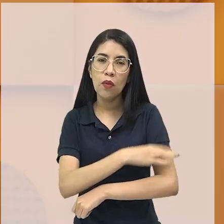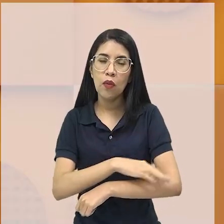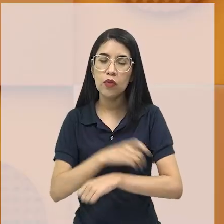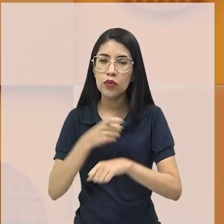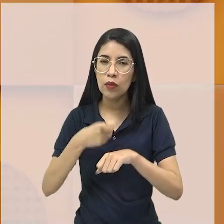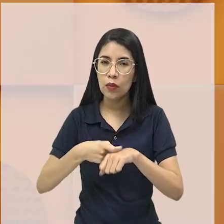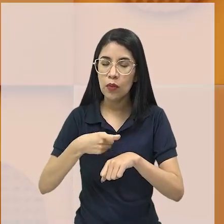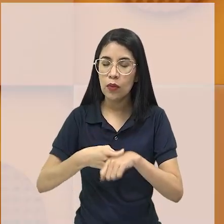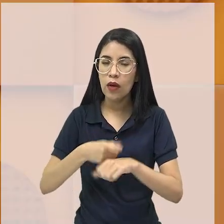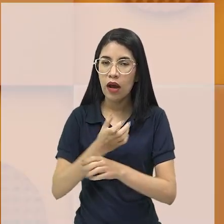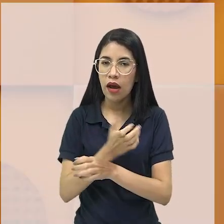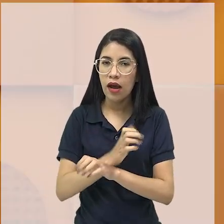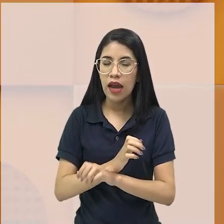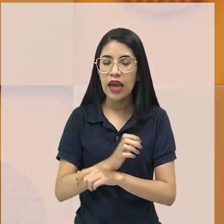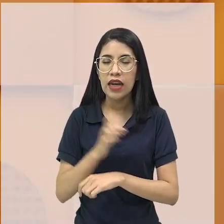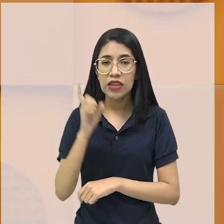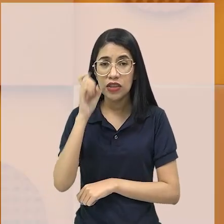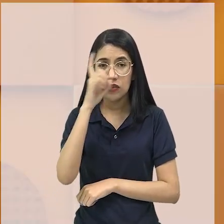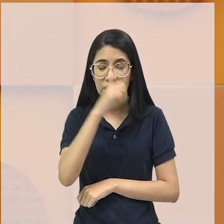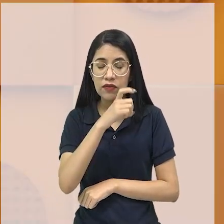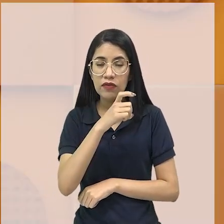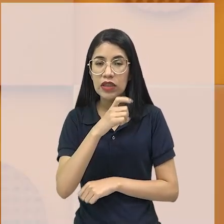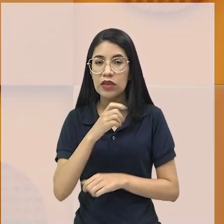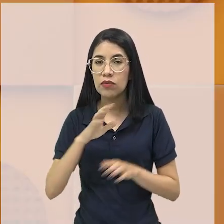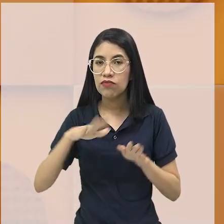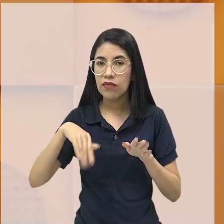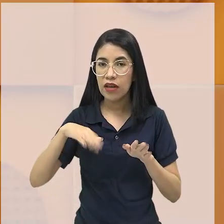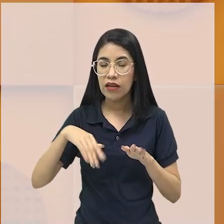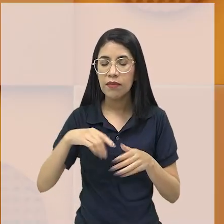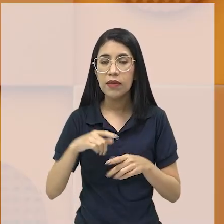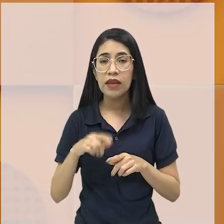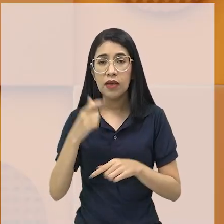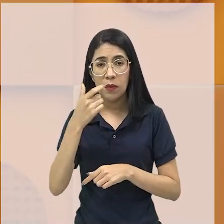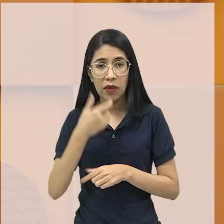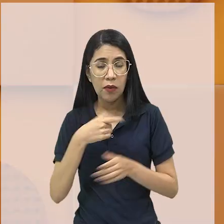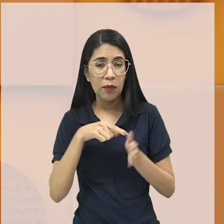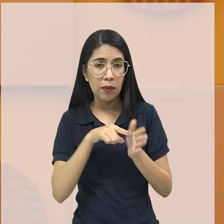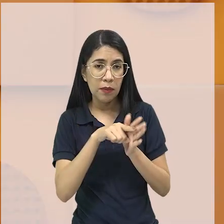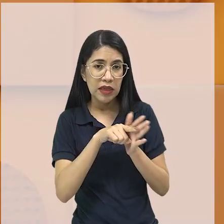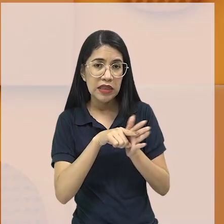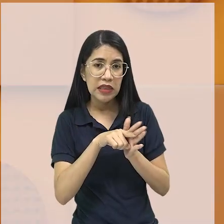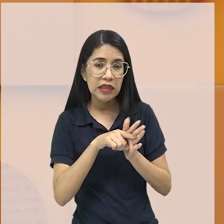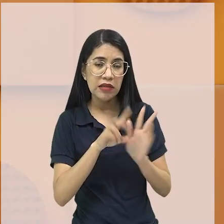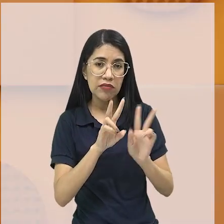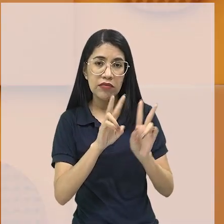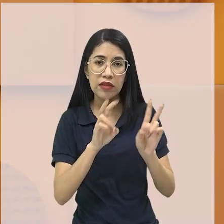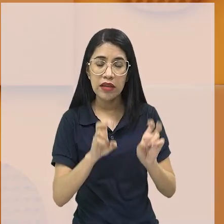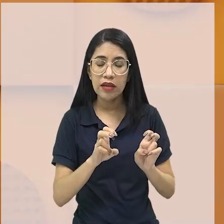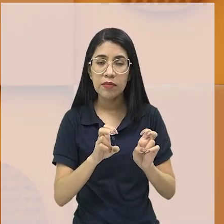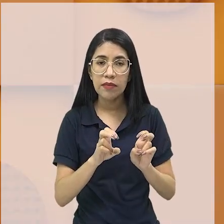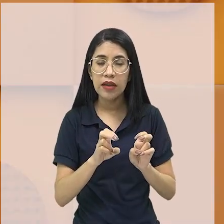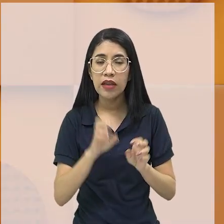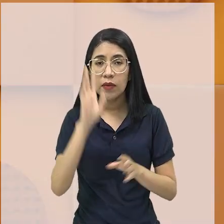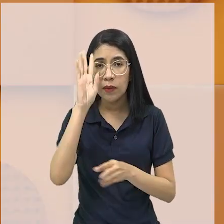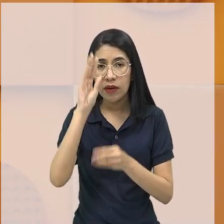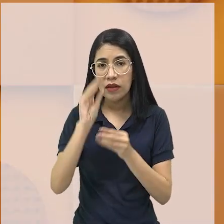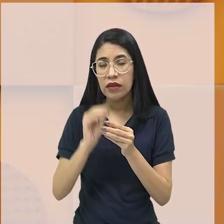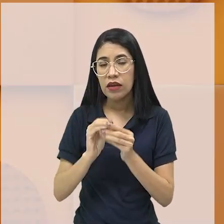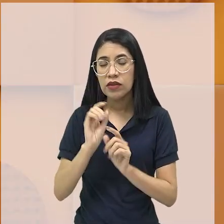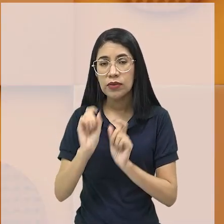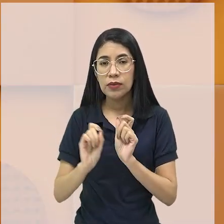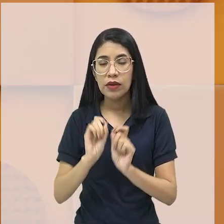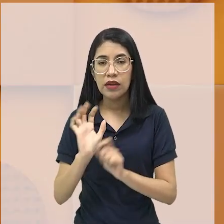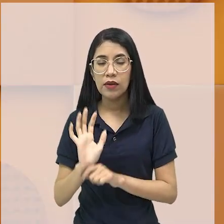o que dificultava nadar e tudo mais. E aí eu fui pesquisar sobre isso. Se entendeu que,